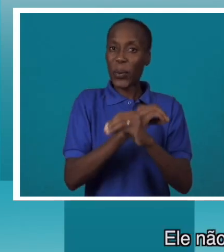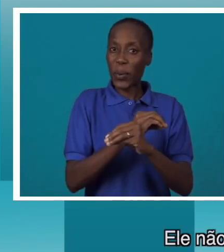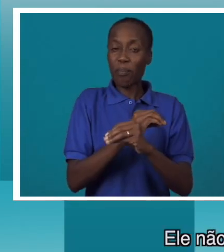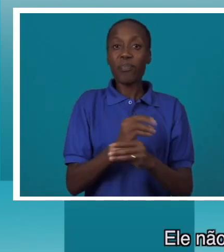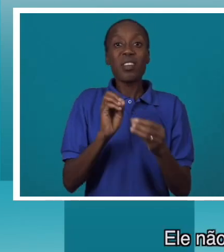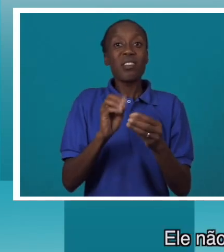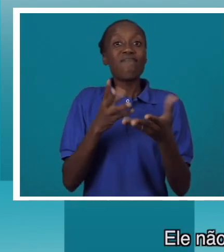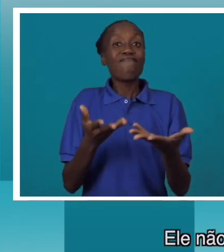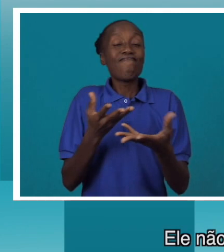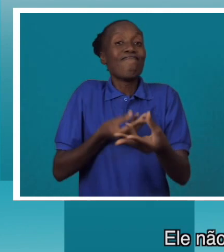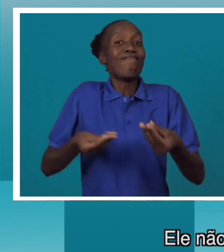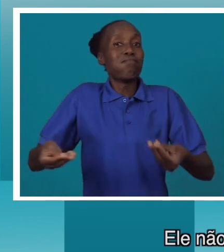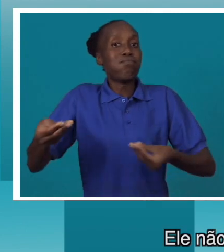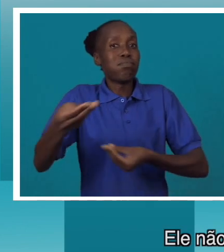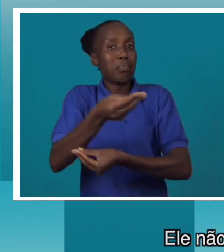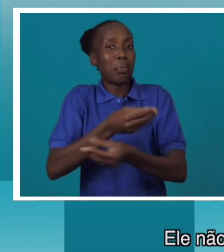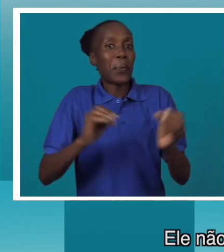não interagia.